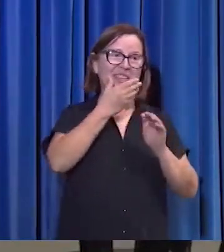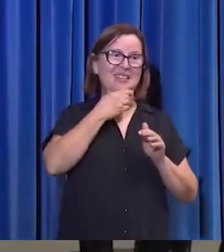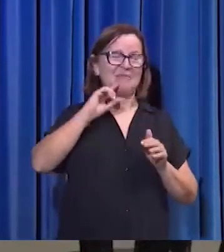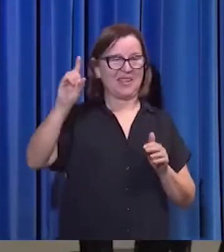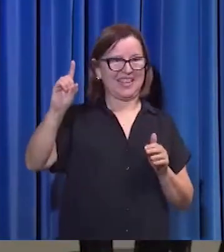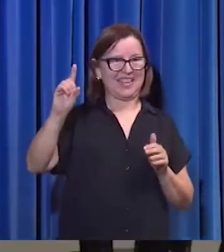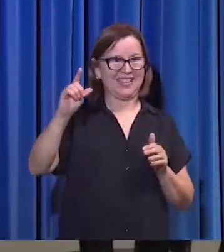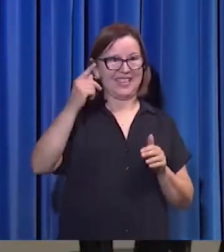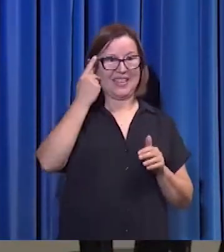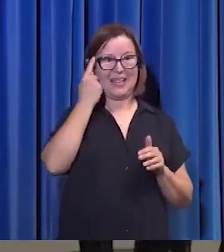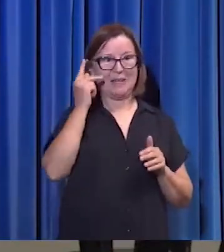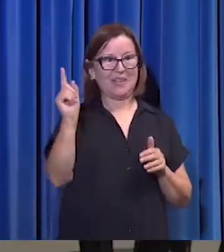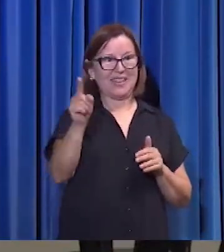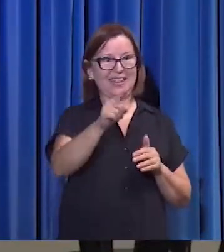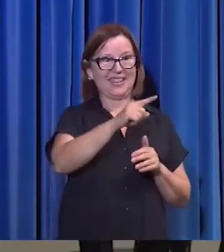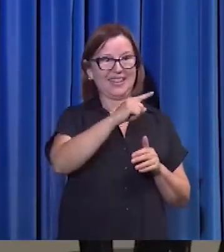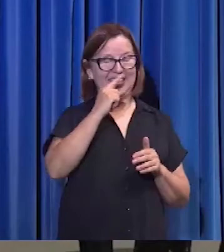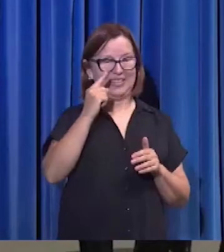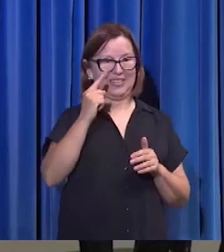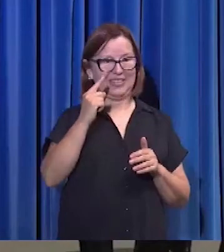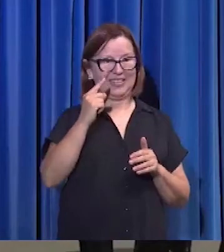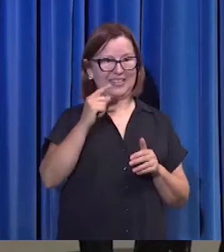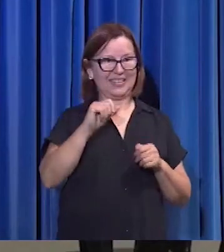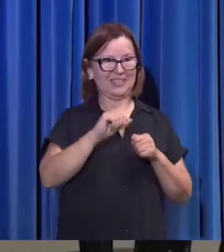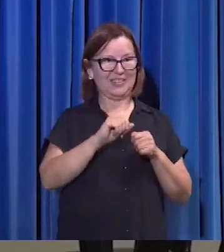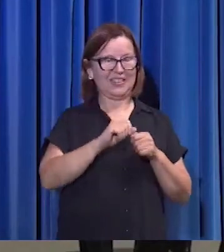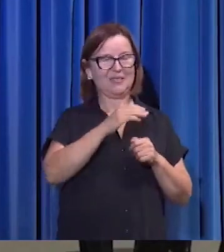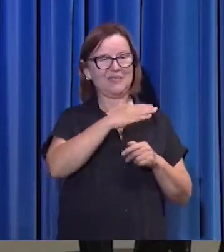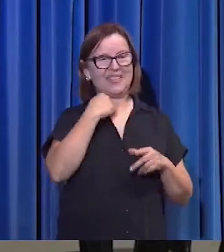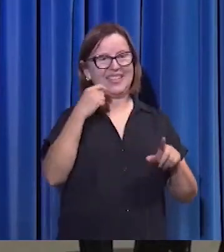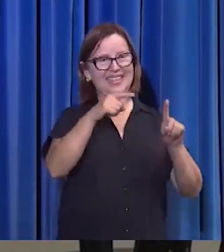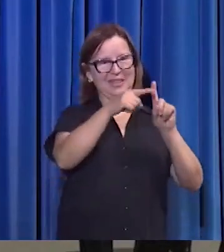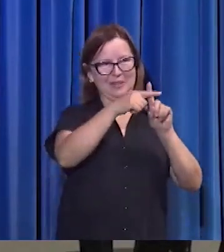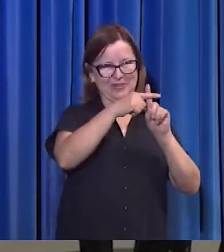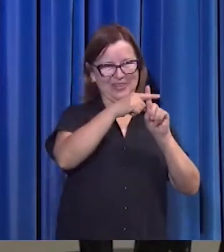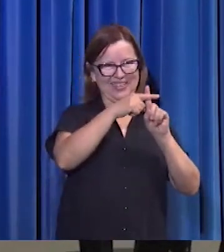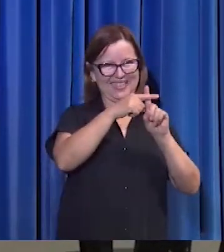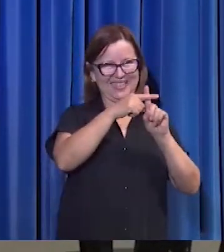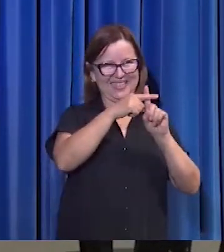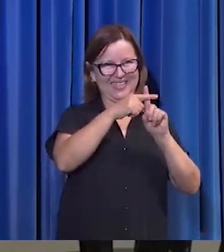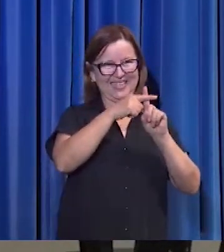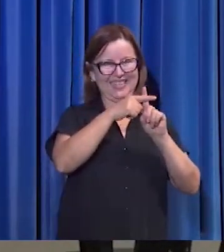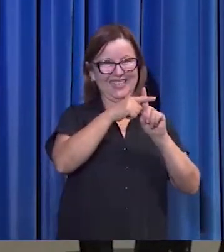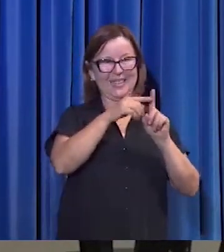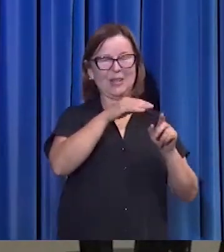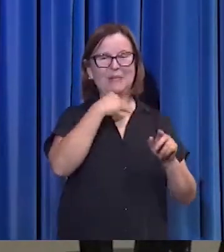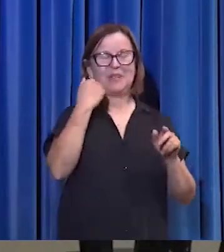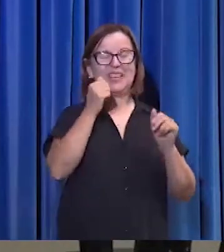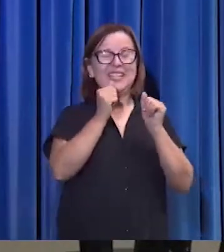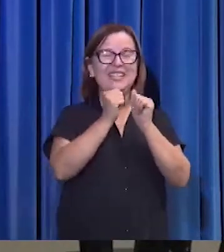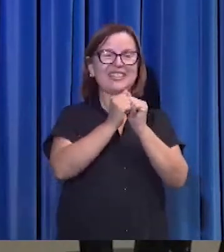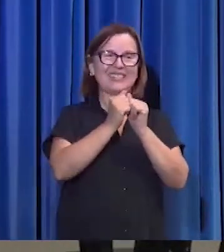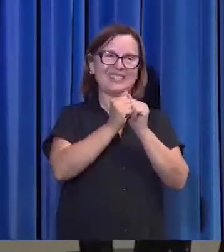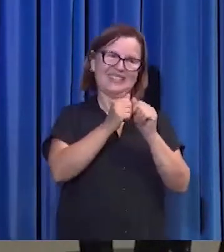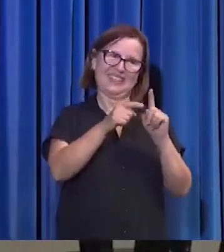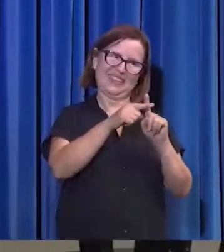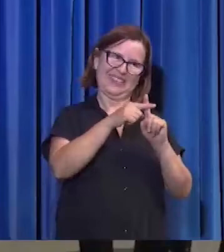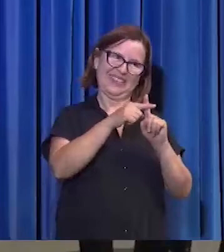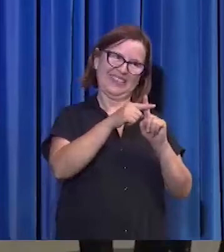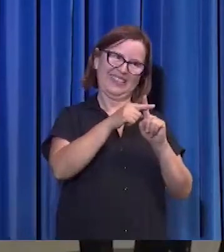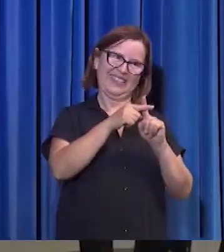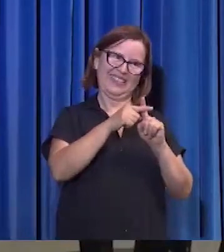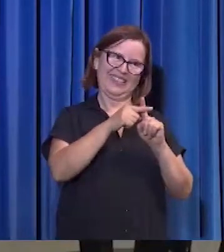nos levar à cruz e nos fazer morrer com Ele e